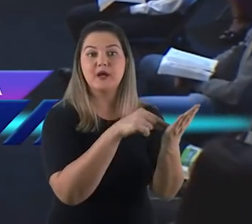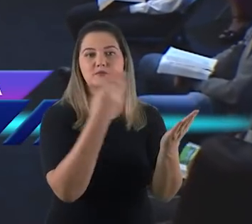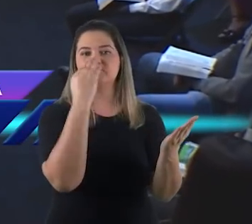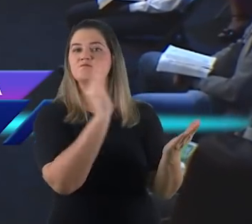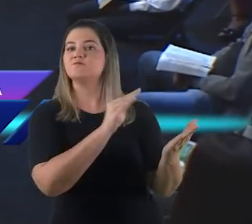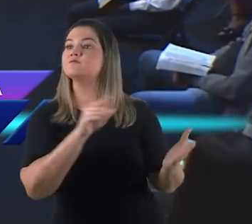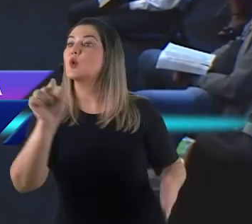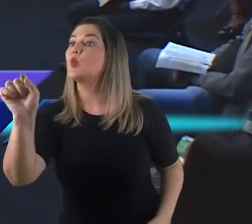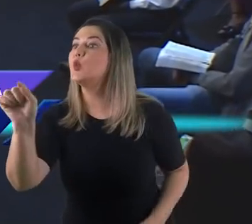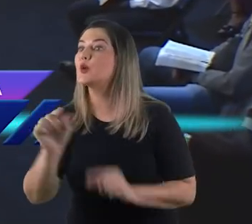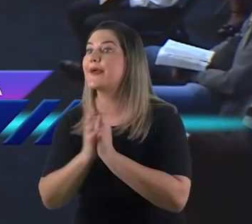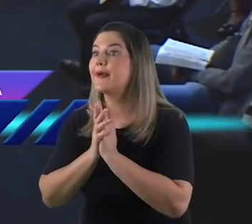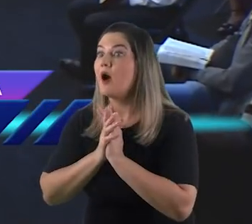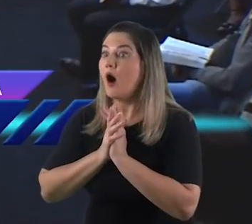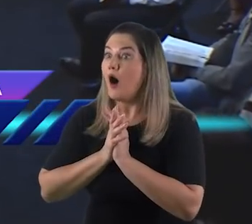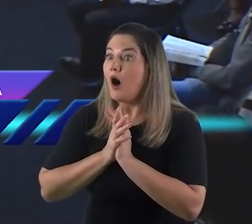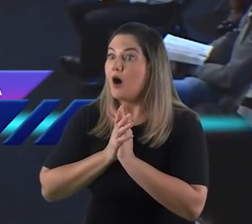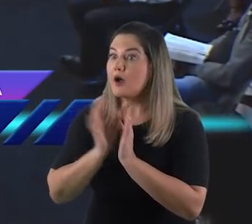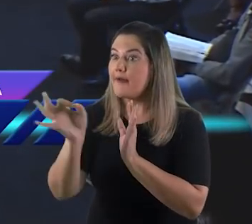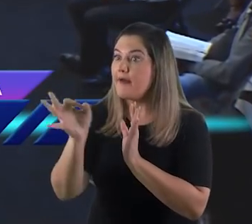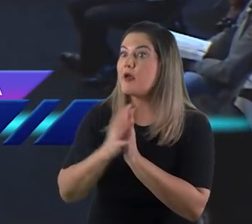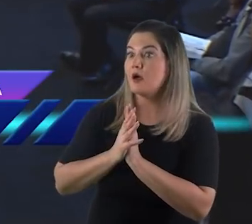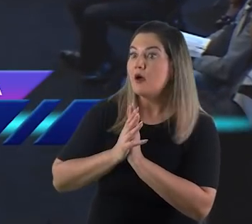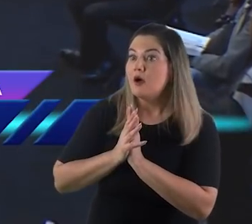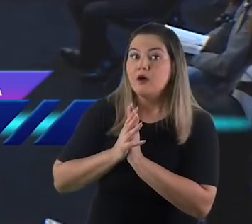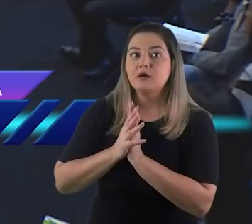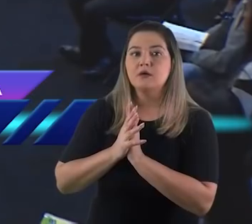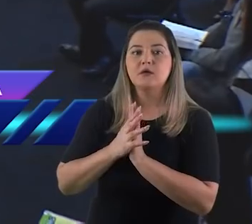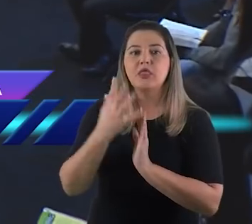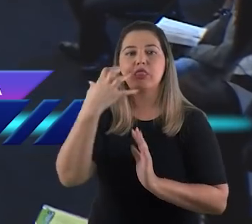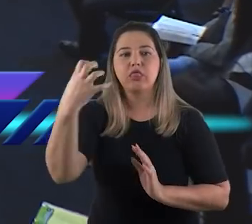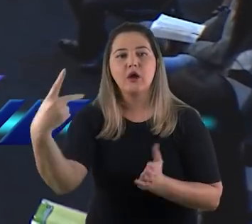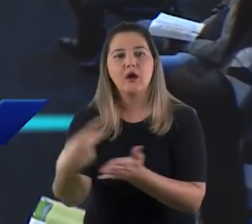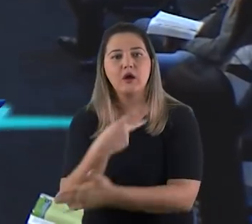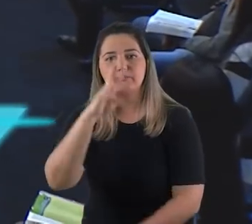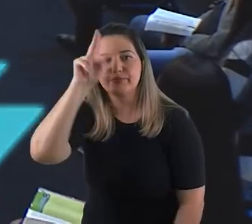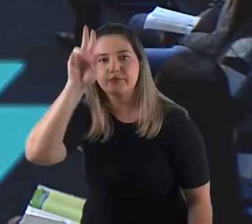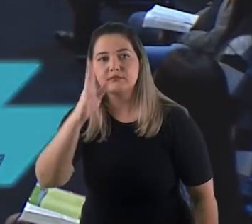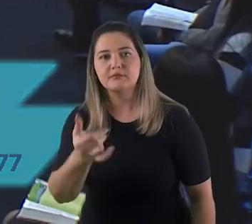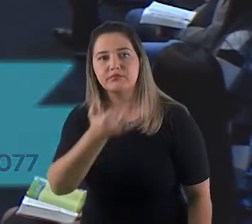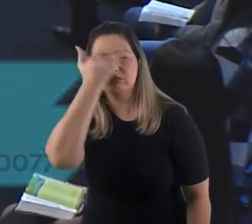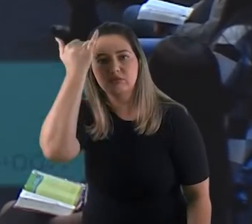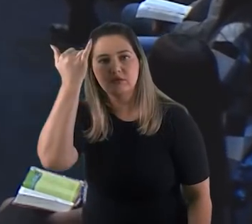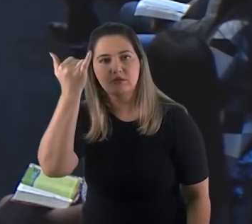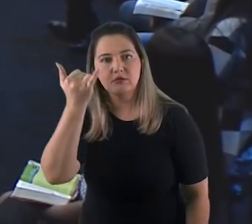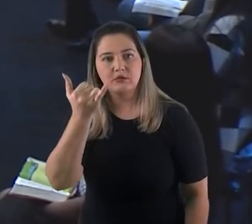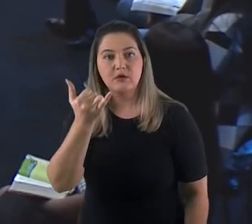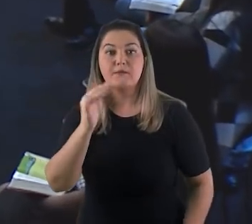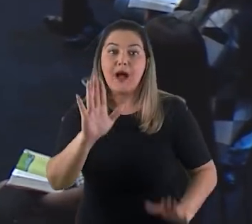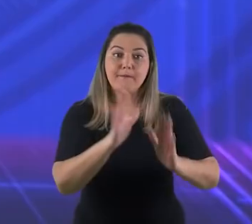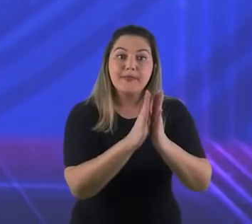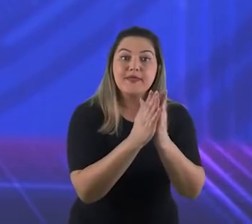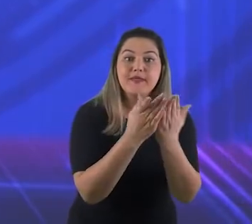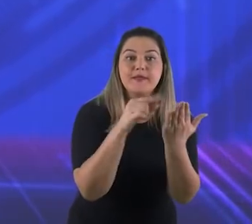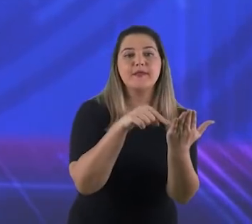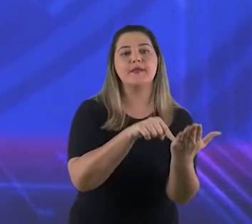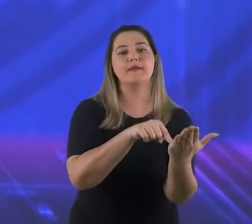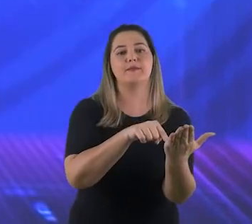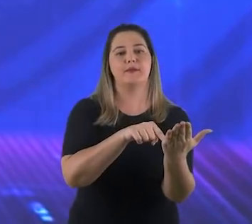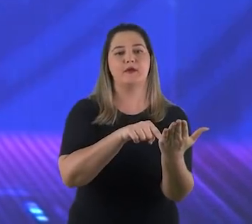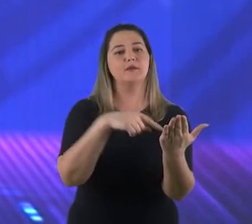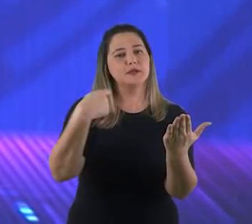leio as profecias, eu analiso o mundo à minha volta e interpreto de acordo com a própria palavra de Deus, com a